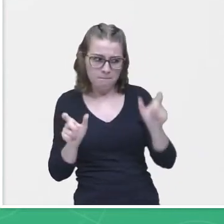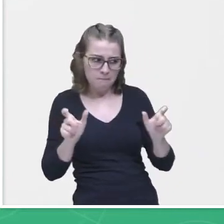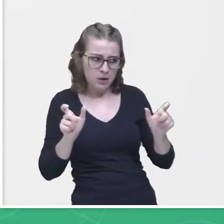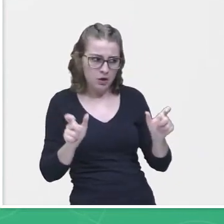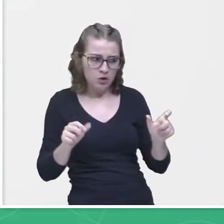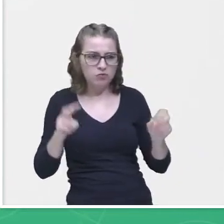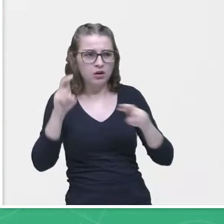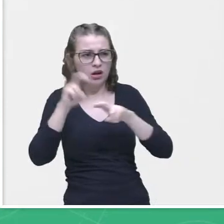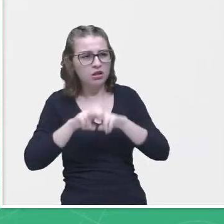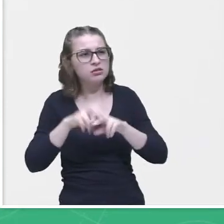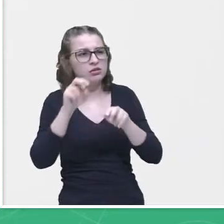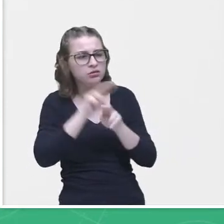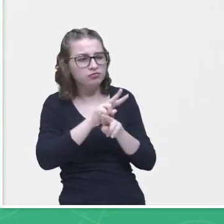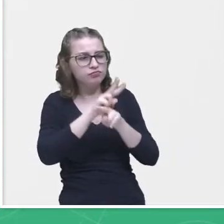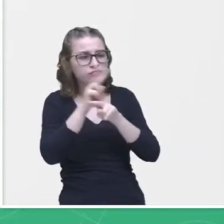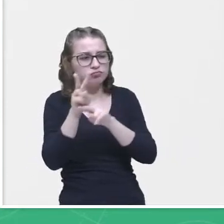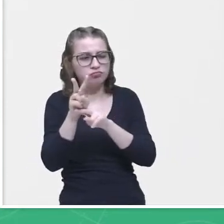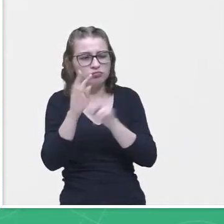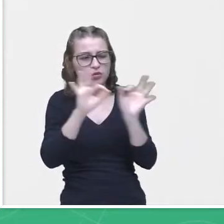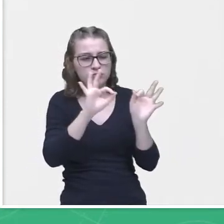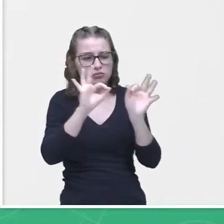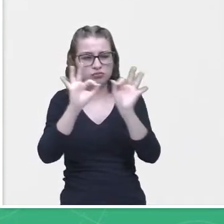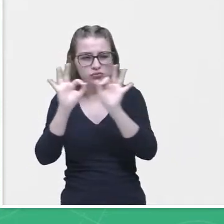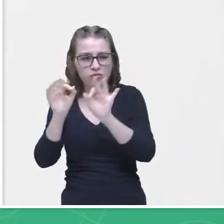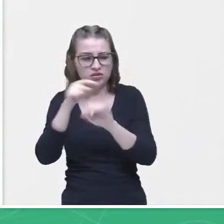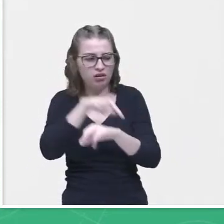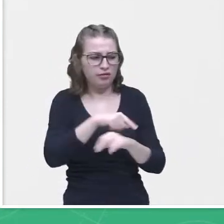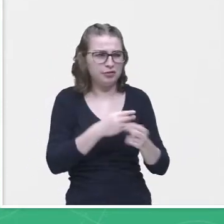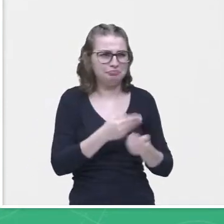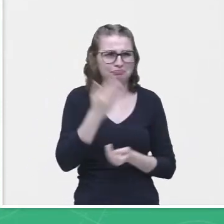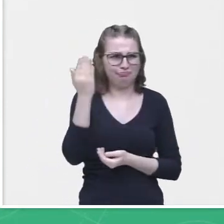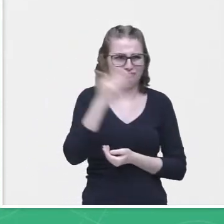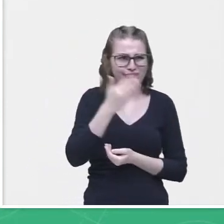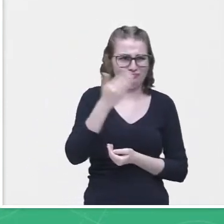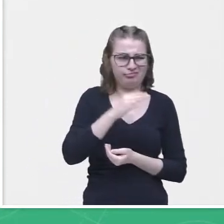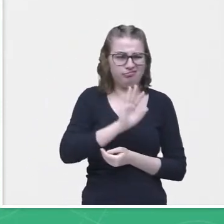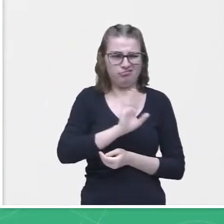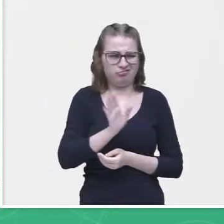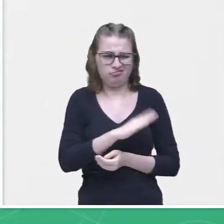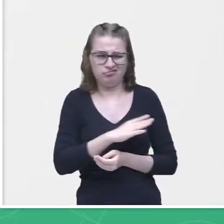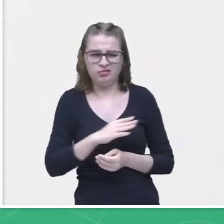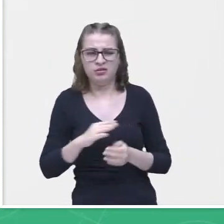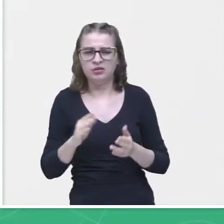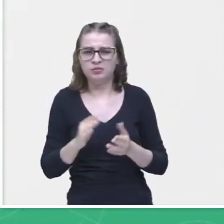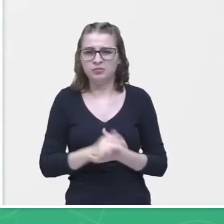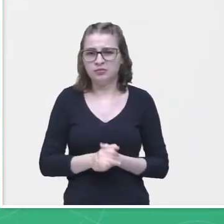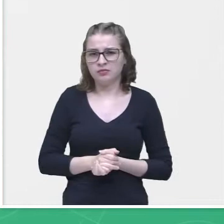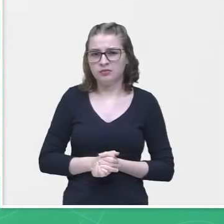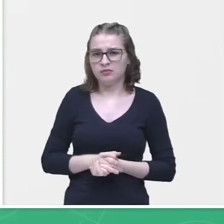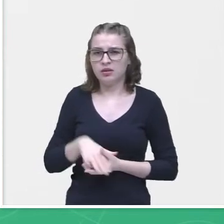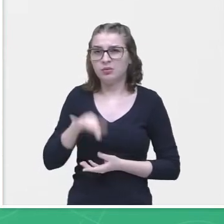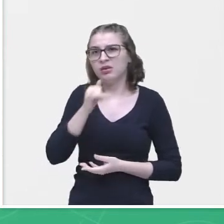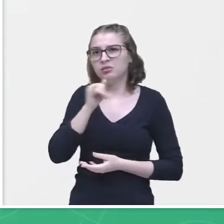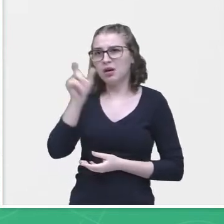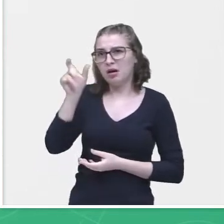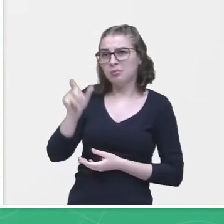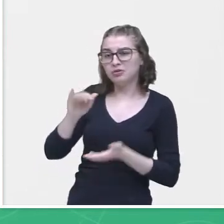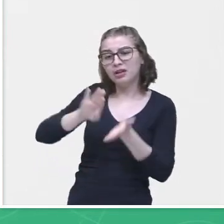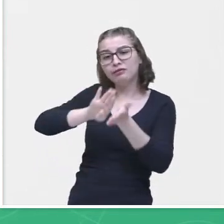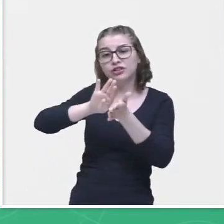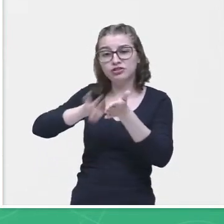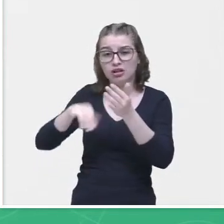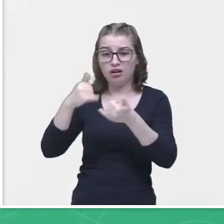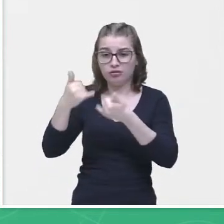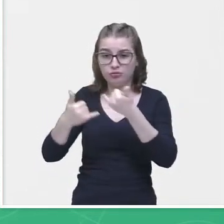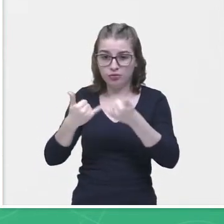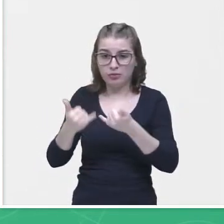né? E eu fiquei pensando, realmente, professor, na eliminação de um dos participantes, eu percebi tal situação,